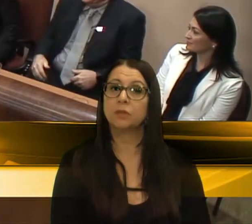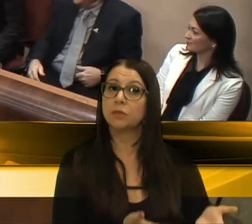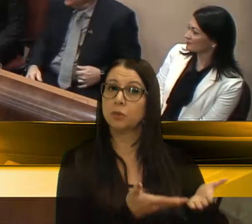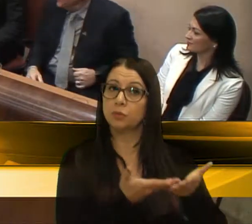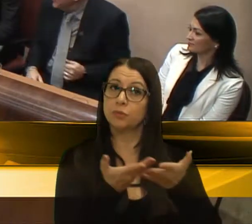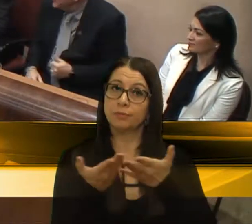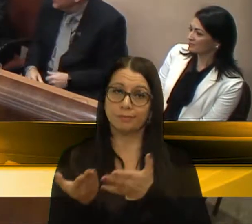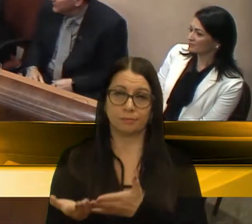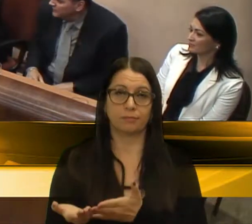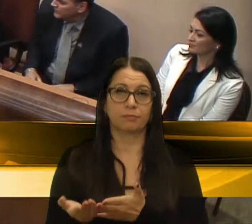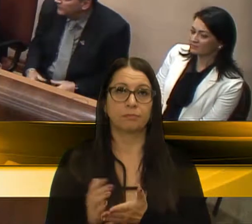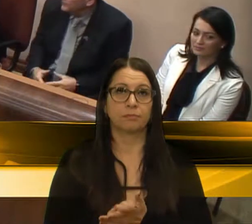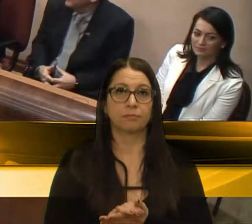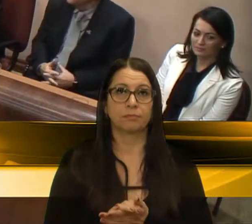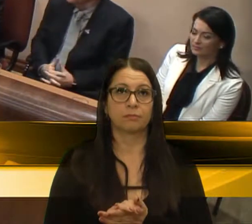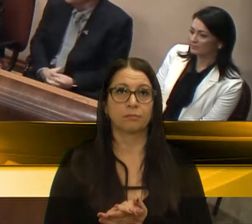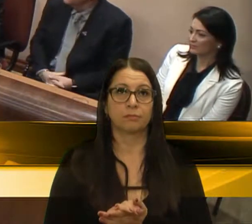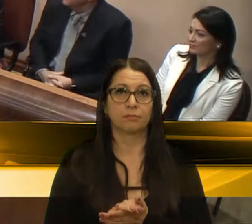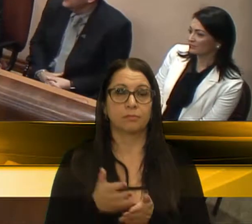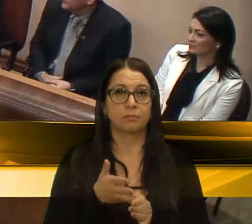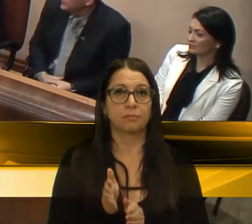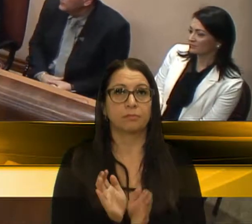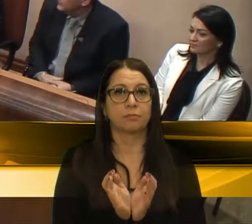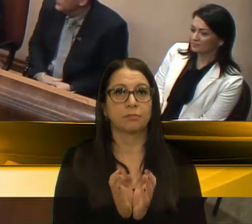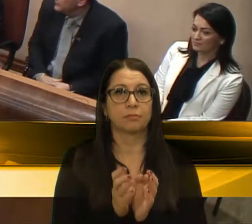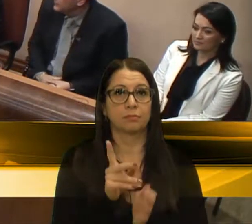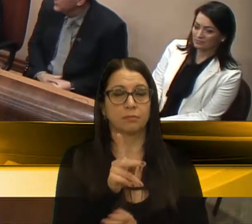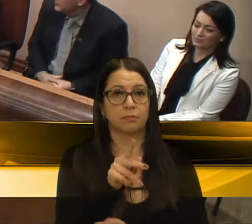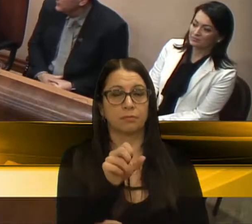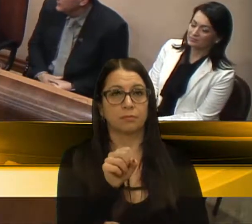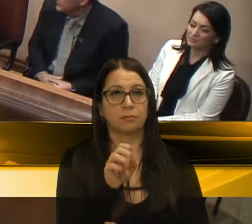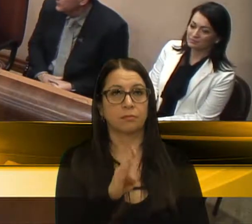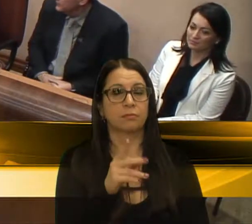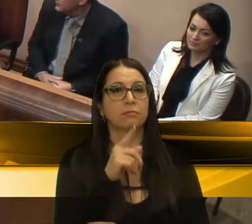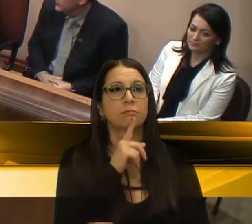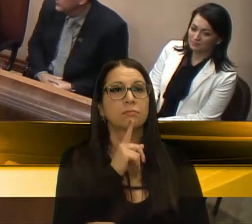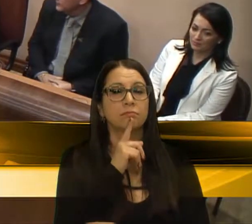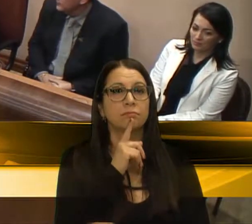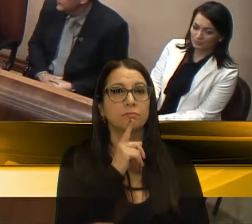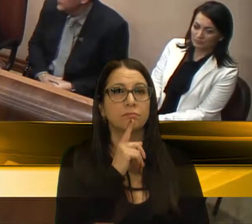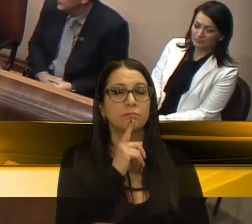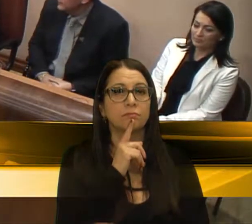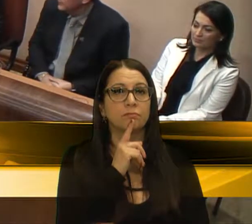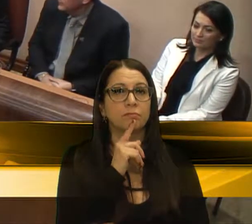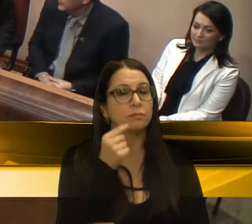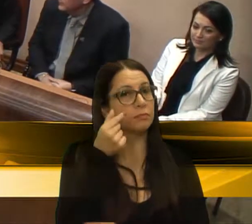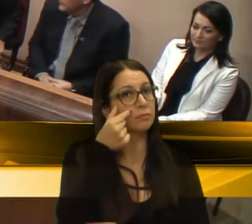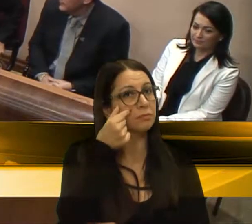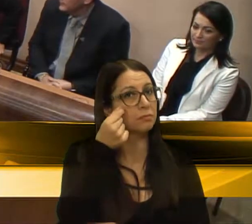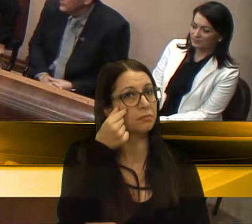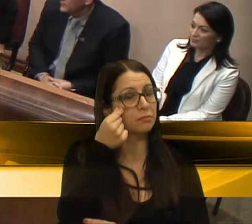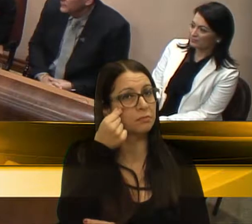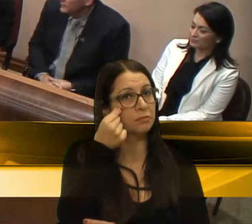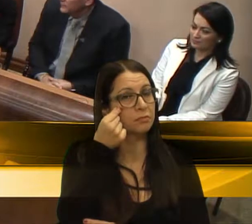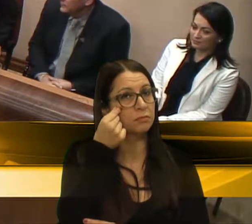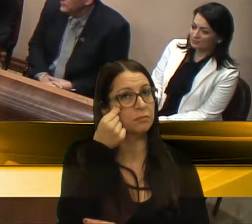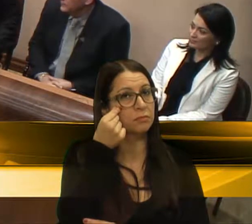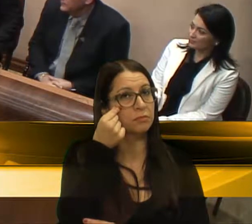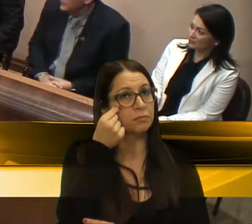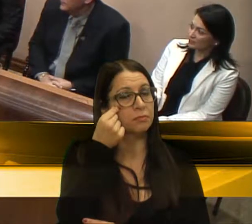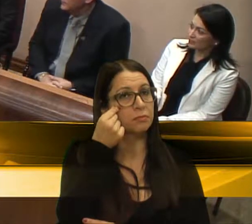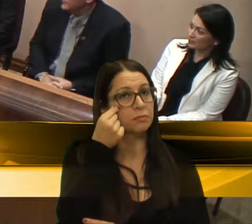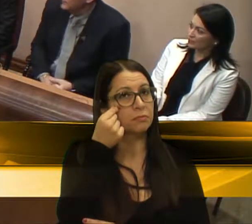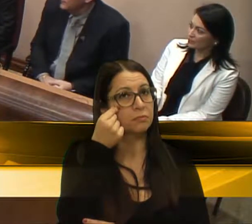Convido os componentes da bancada do PSB, vereador Roberto, vereador Ed Eloy Frisso,